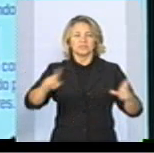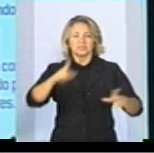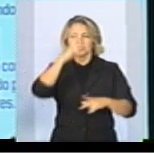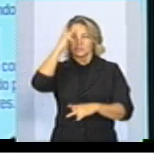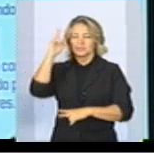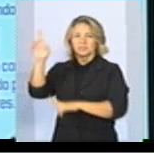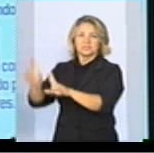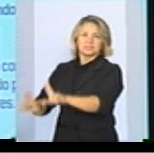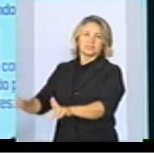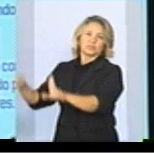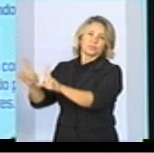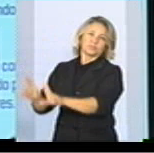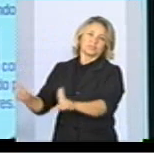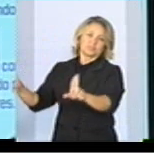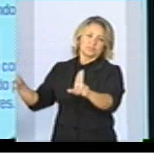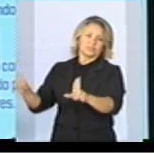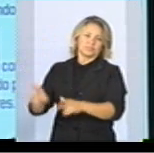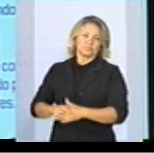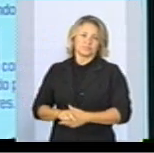consumidores.